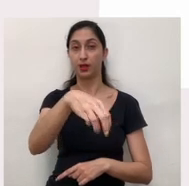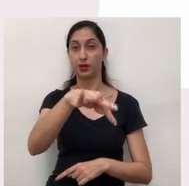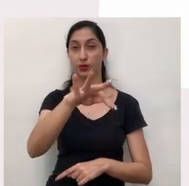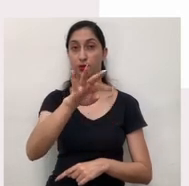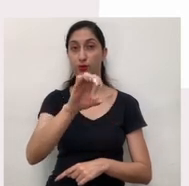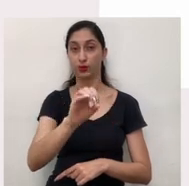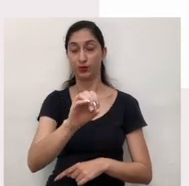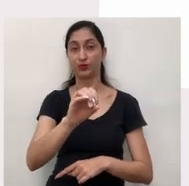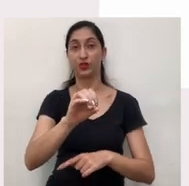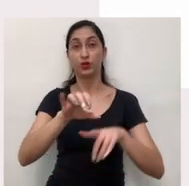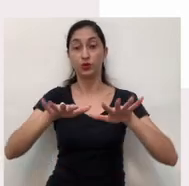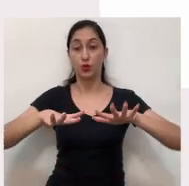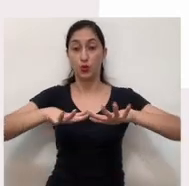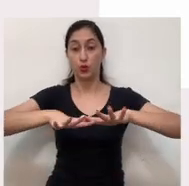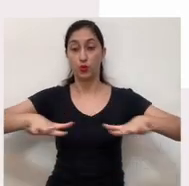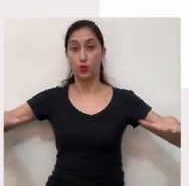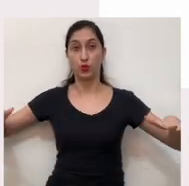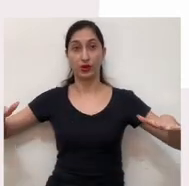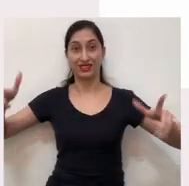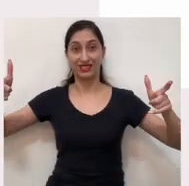onde essas imagens vão